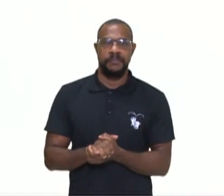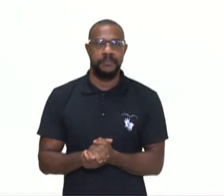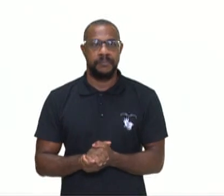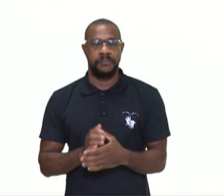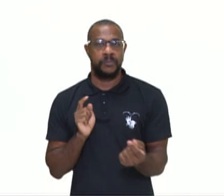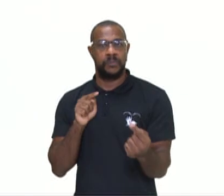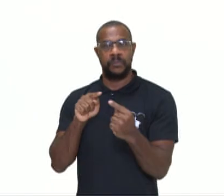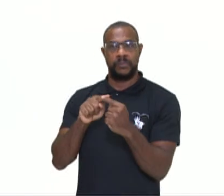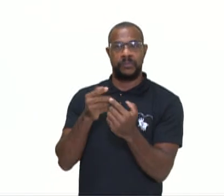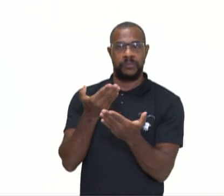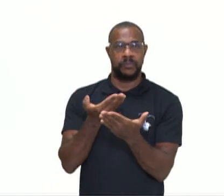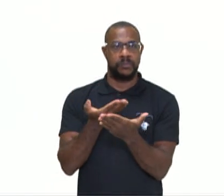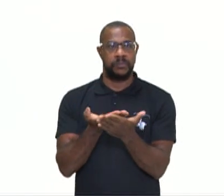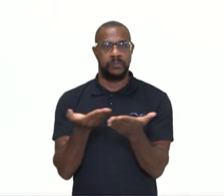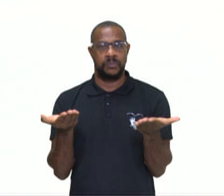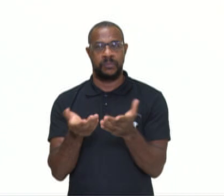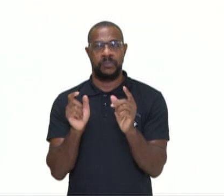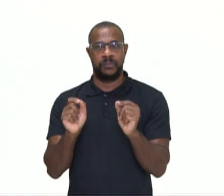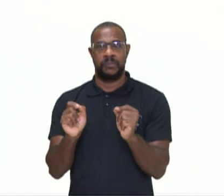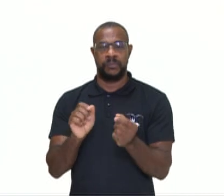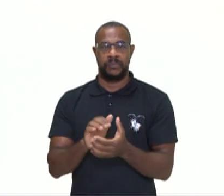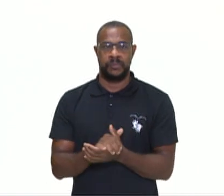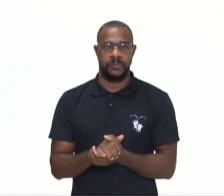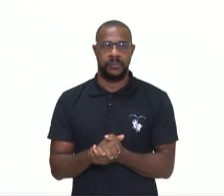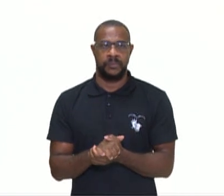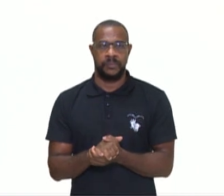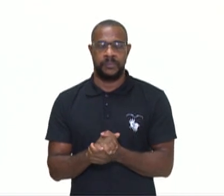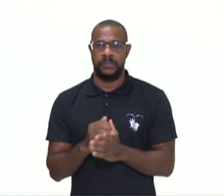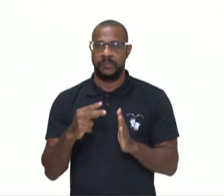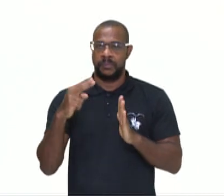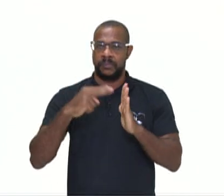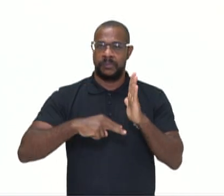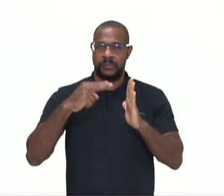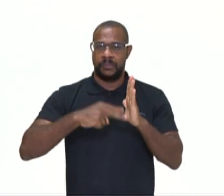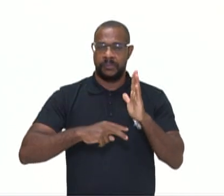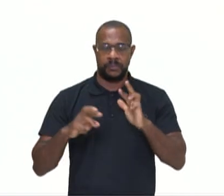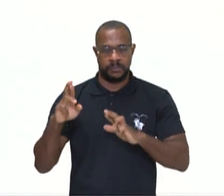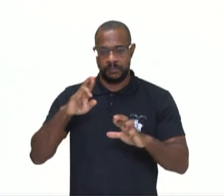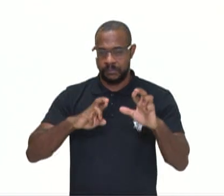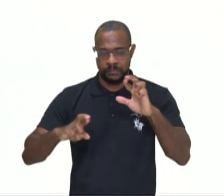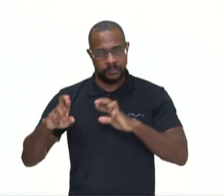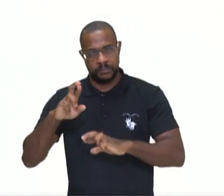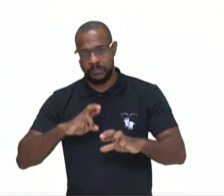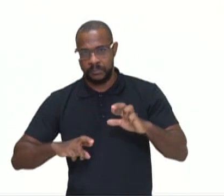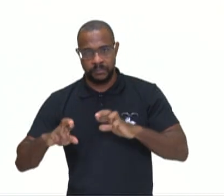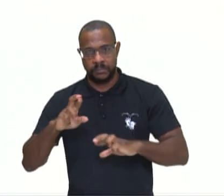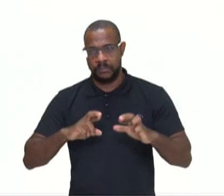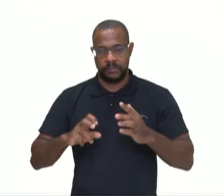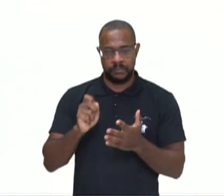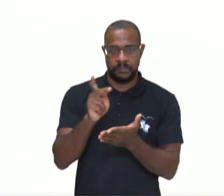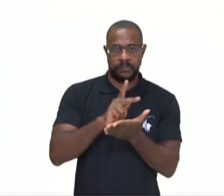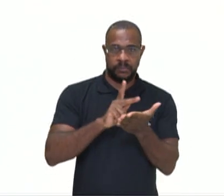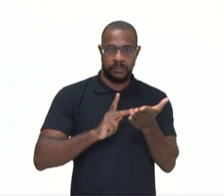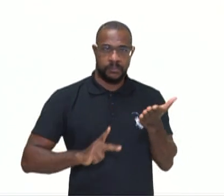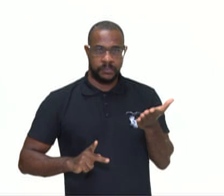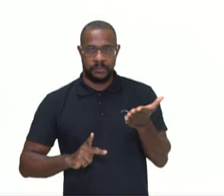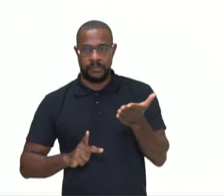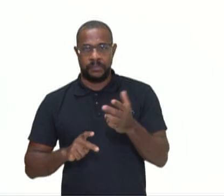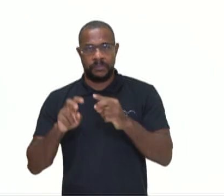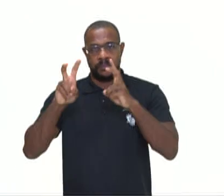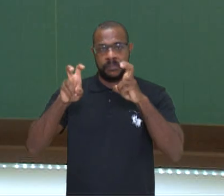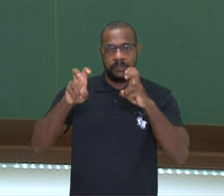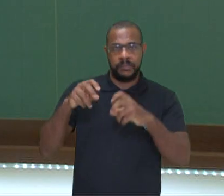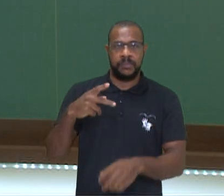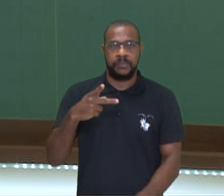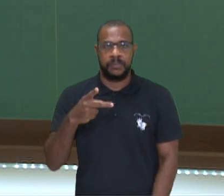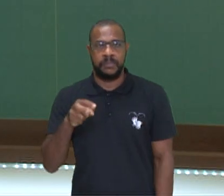Nossos objetivos aqui serão ler e analisar o poema Profissão de Fé, do Olavo Bilac.